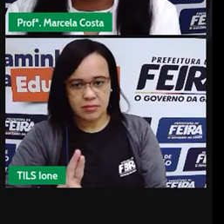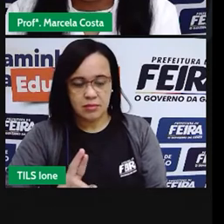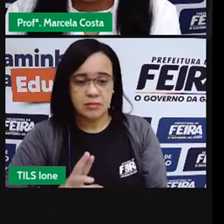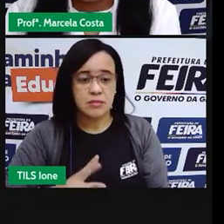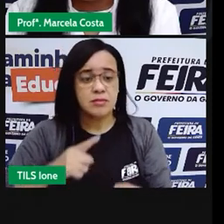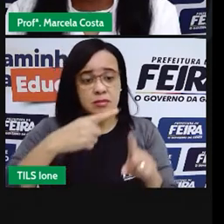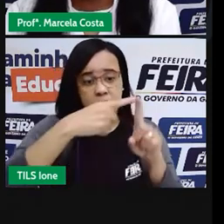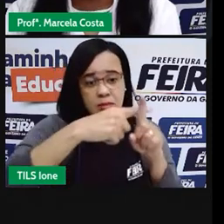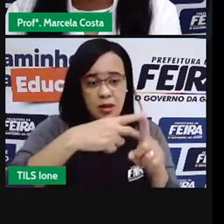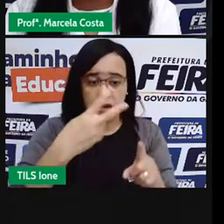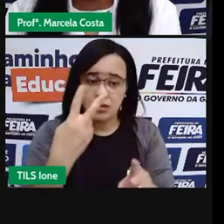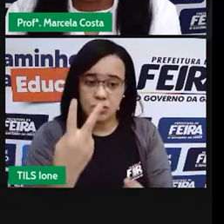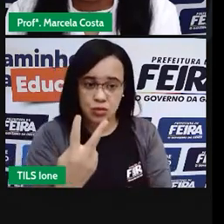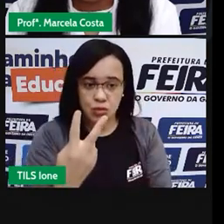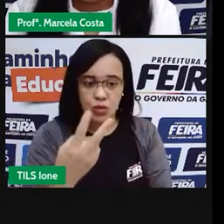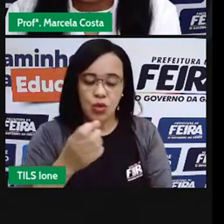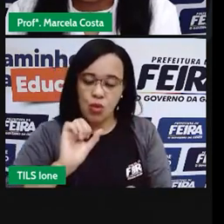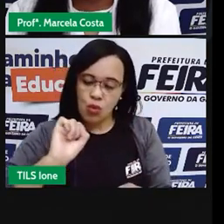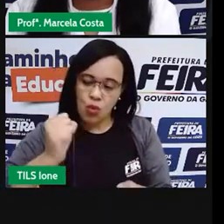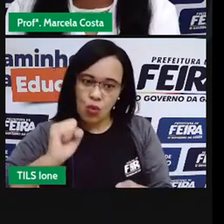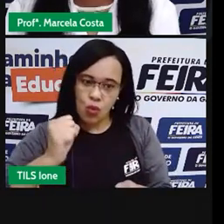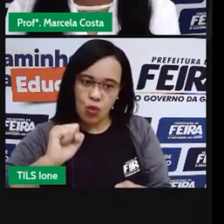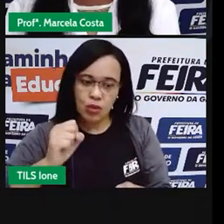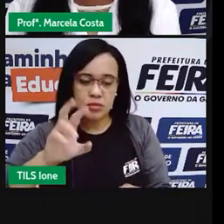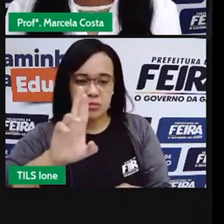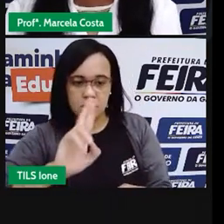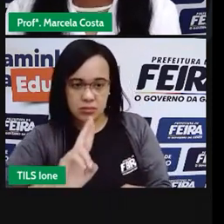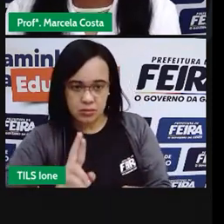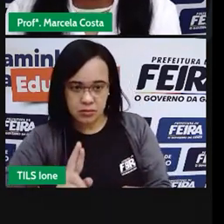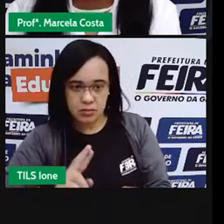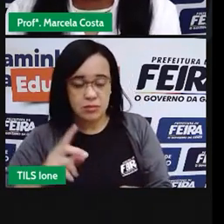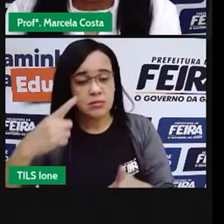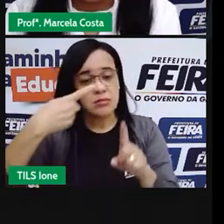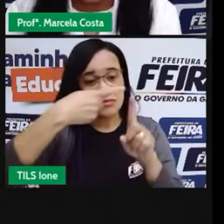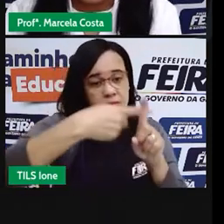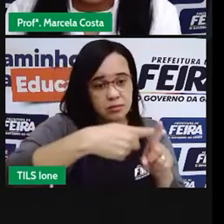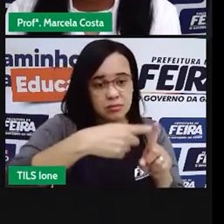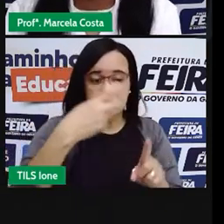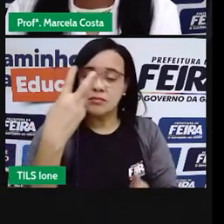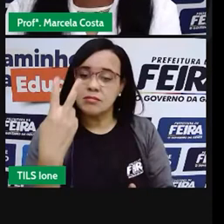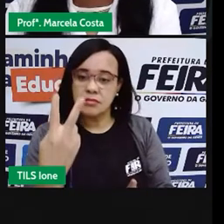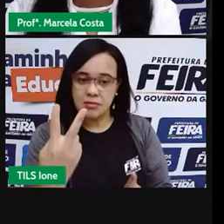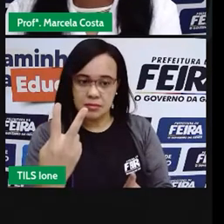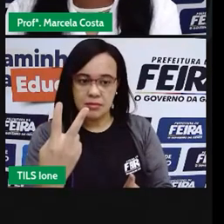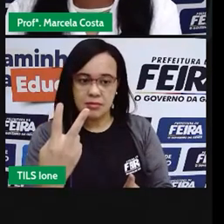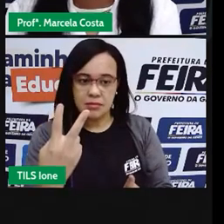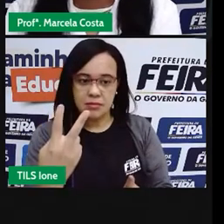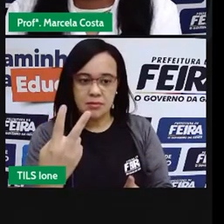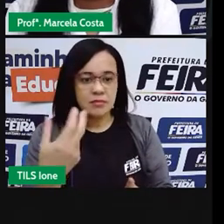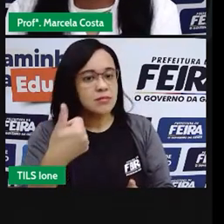mais R$2, R$8. Mais R$2,